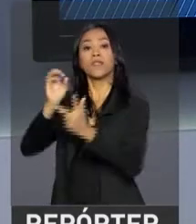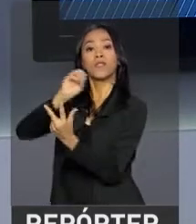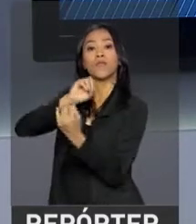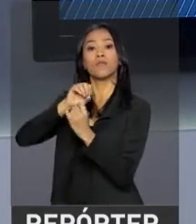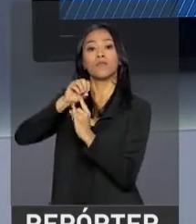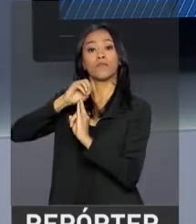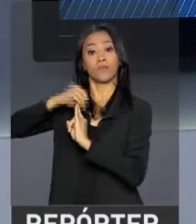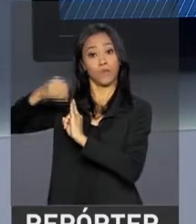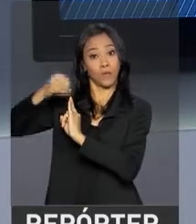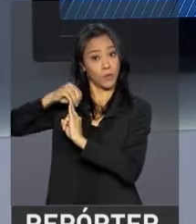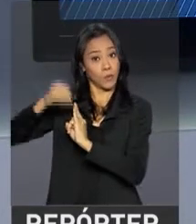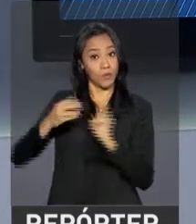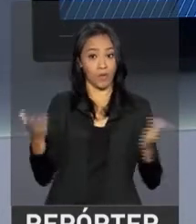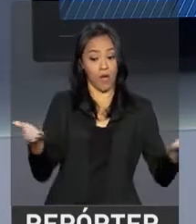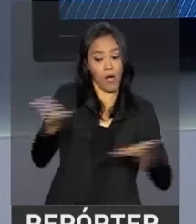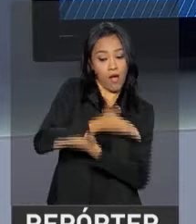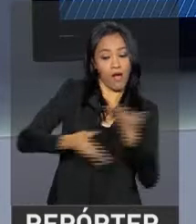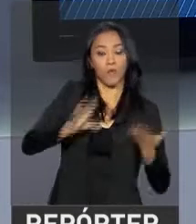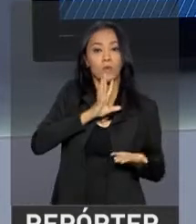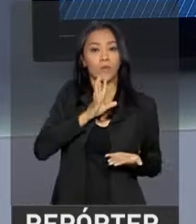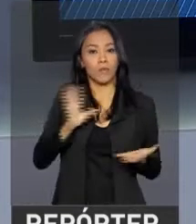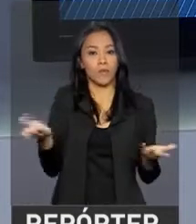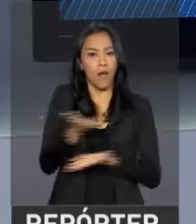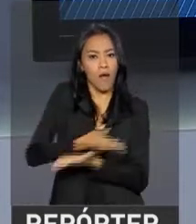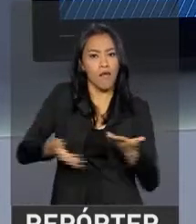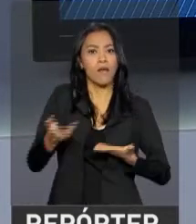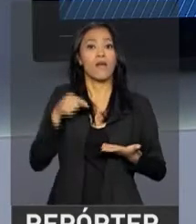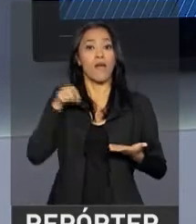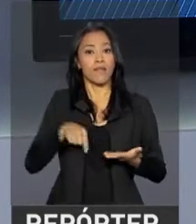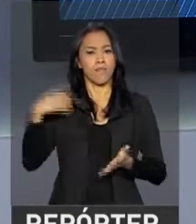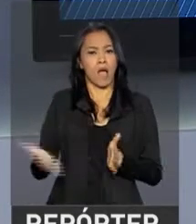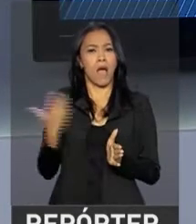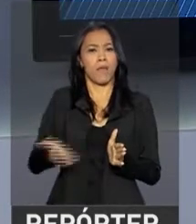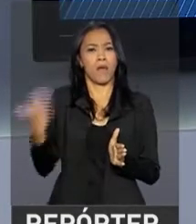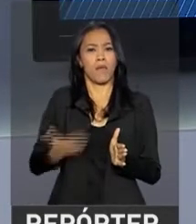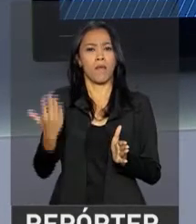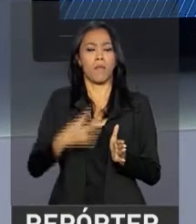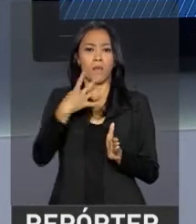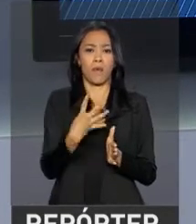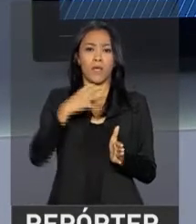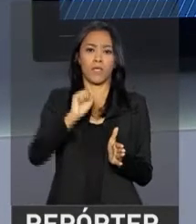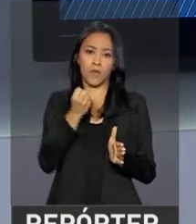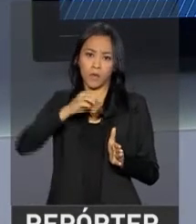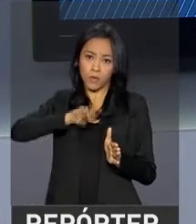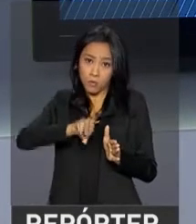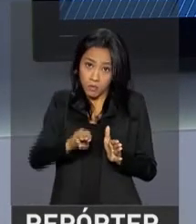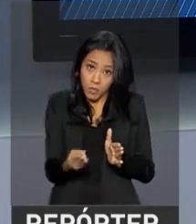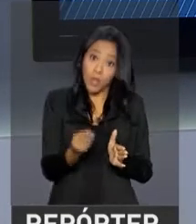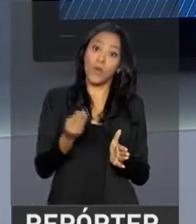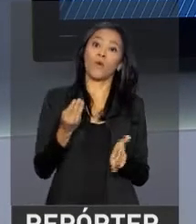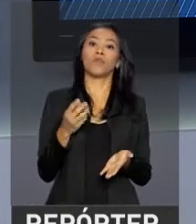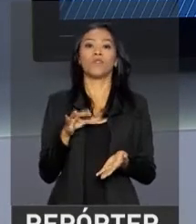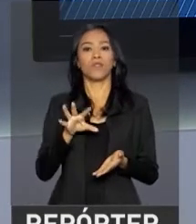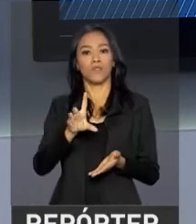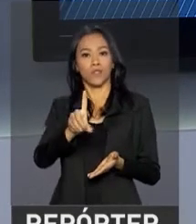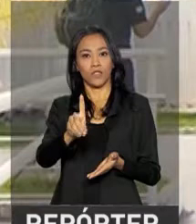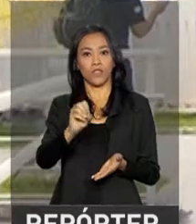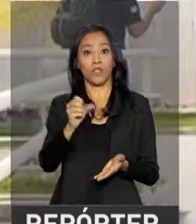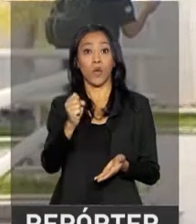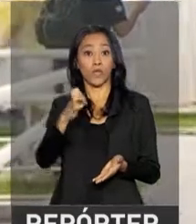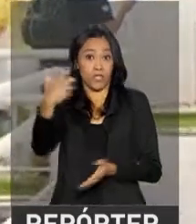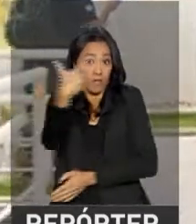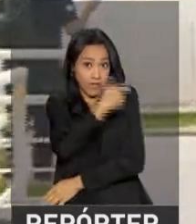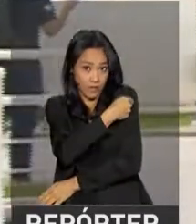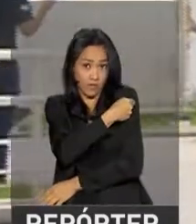da fiocruz a linha de produção terá capacidade de fabricar 48 milhões de doses da vacina por ano